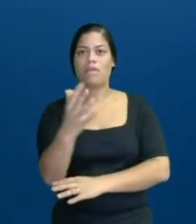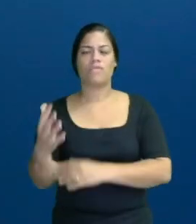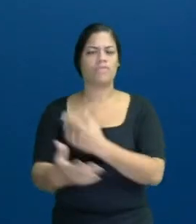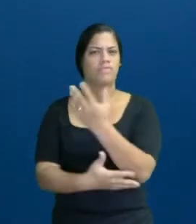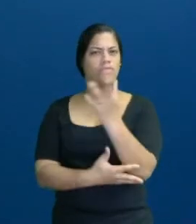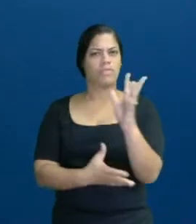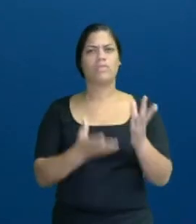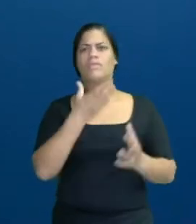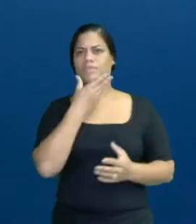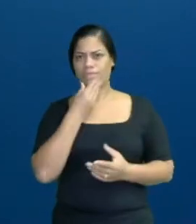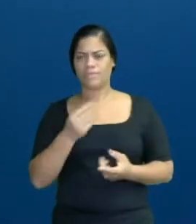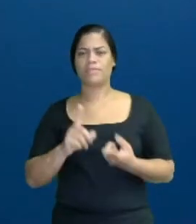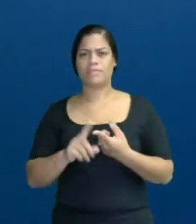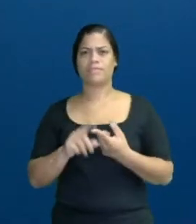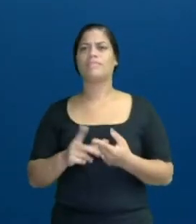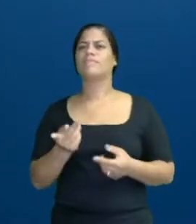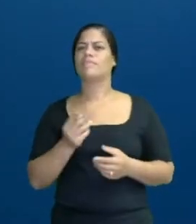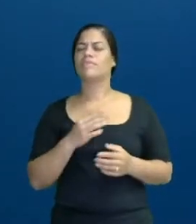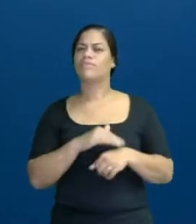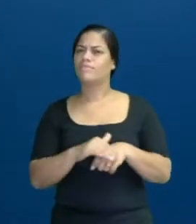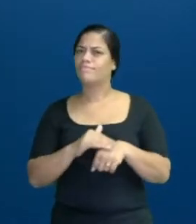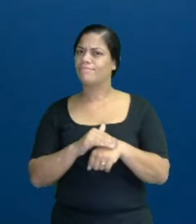humanos mesmo, a gente fala dos rios.